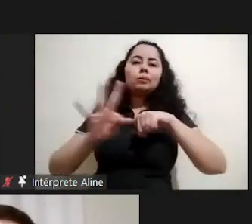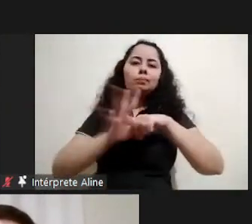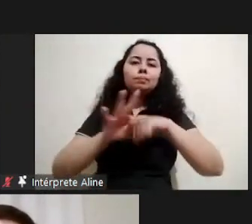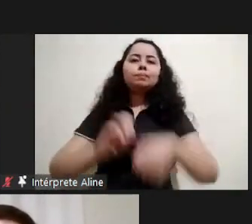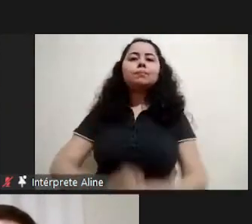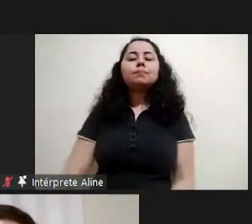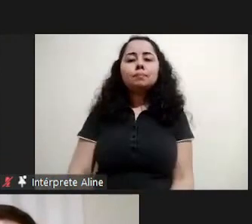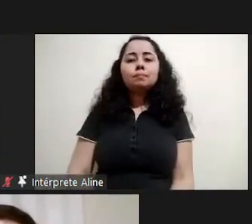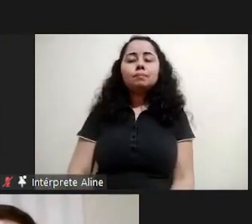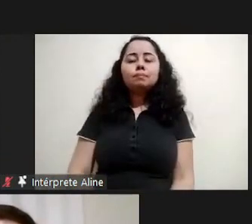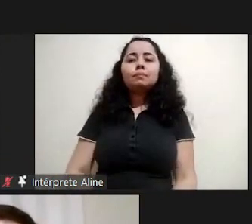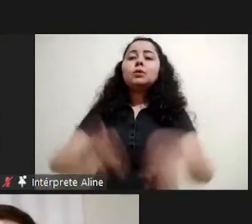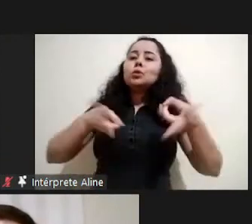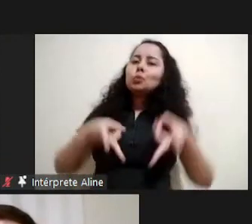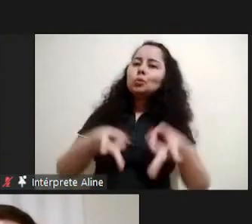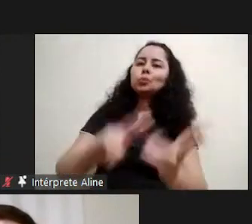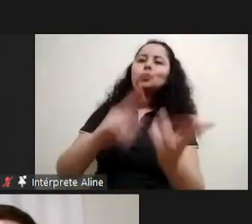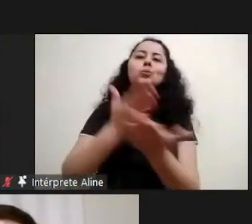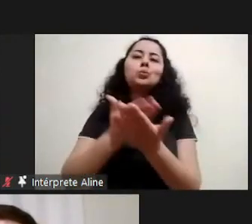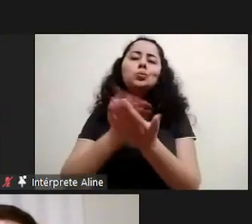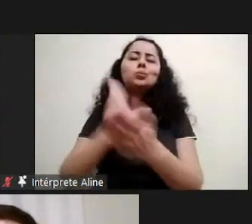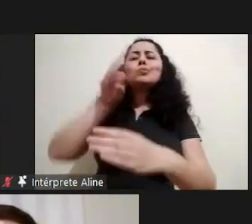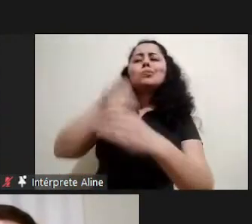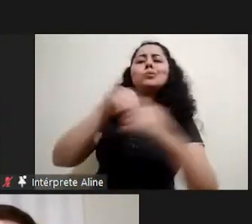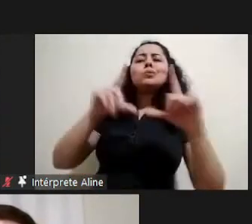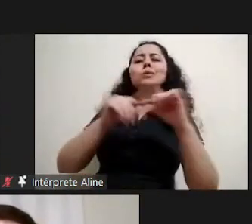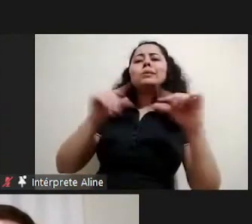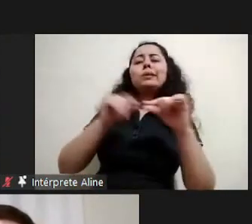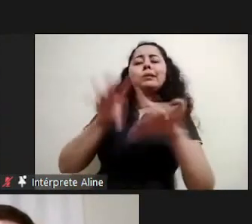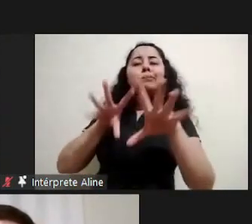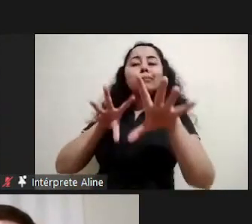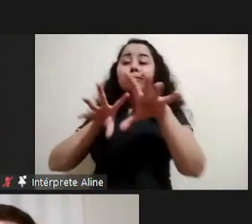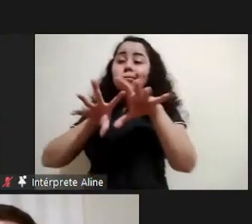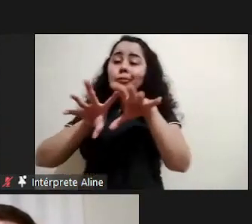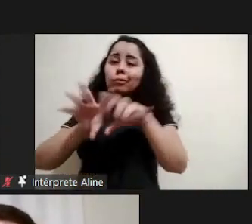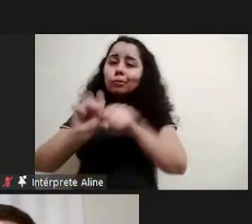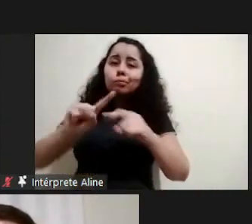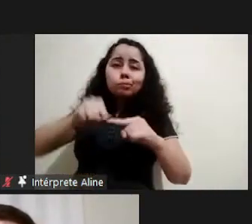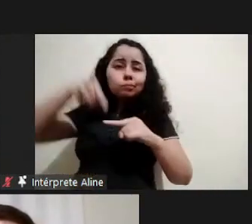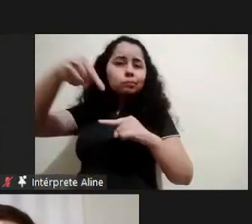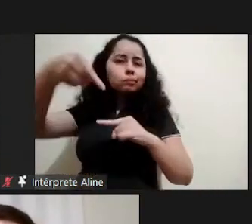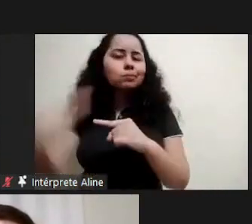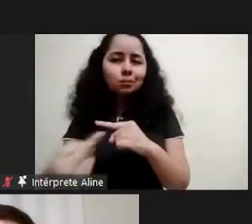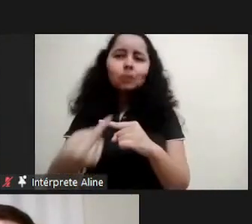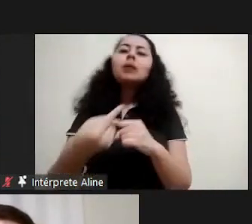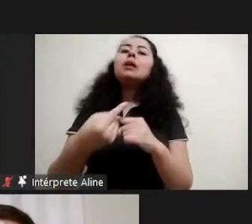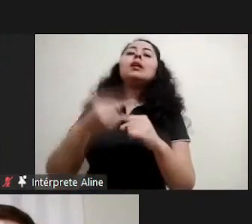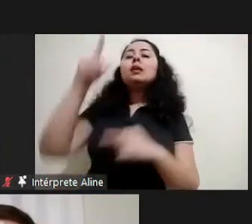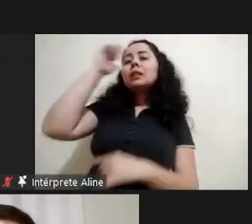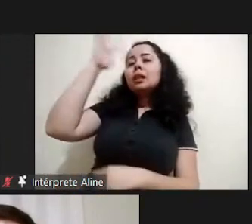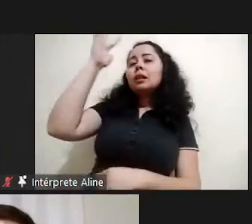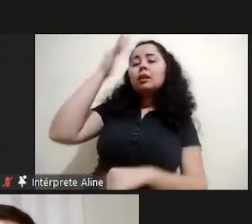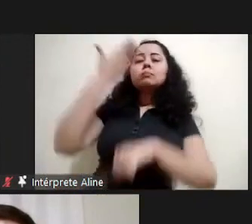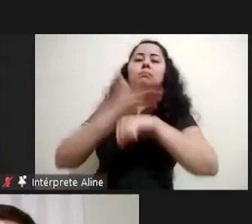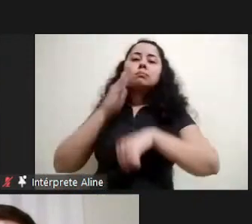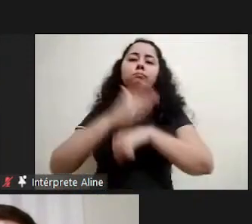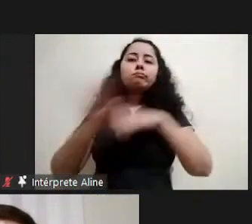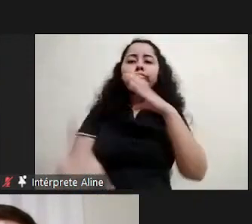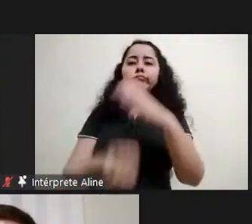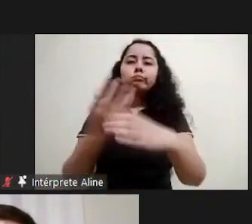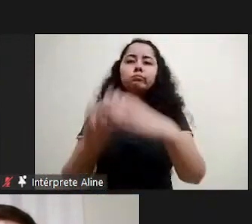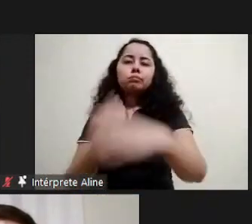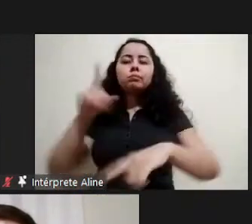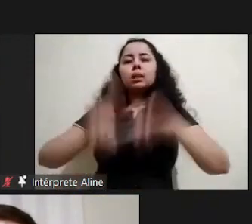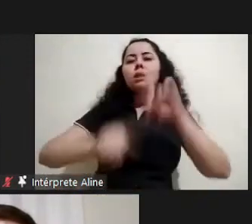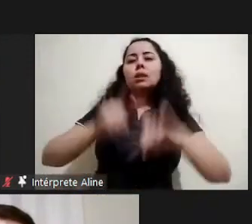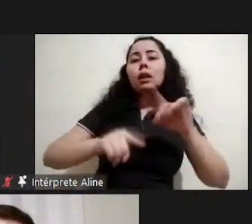Continuou seus estudos na instituição, concluindo, no ano seguinte, a especialização em Teoria e Prática da Produção de Material Audiovisual, e